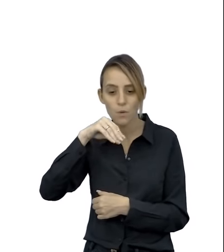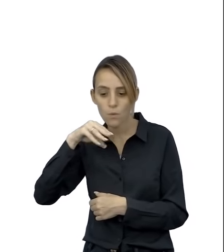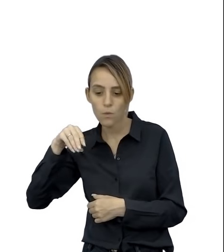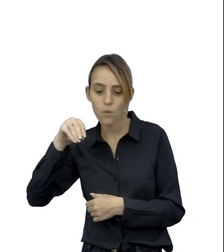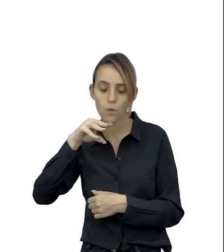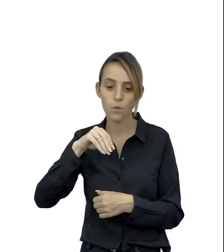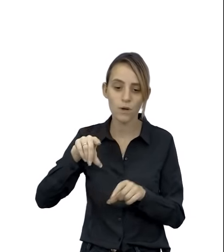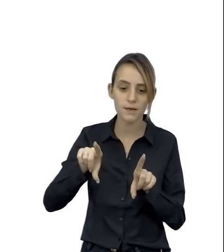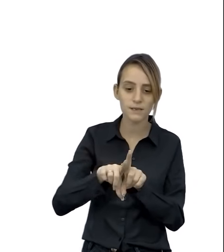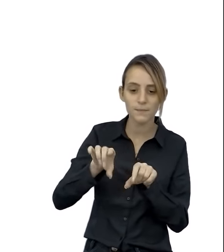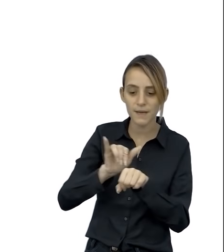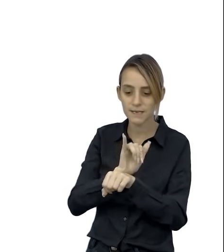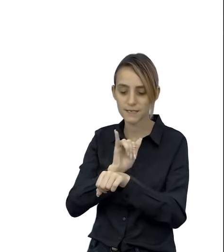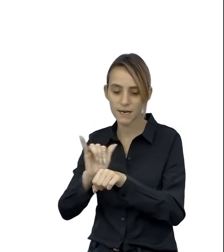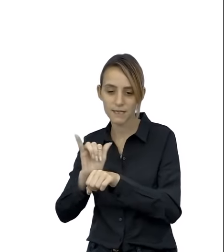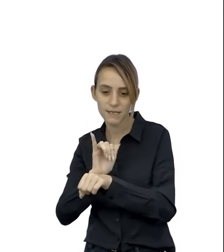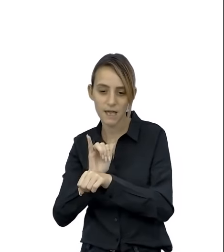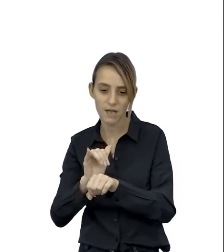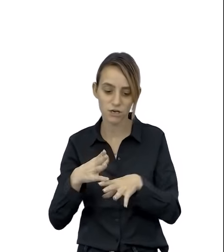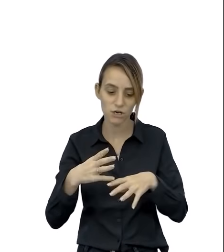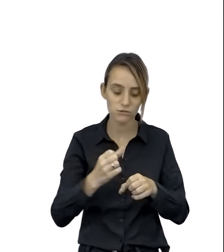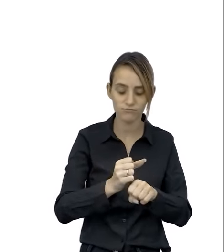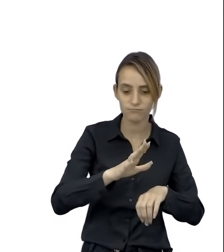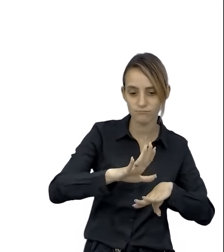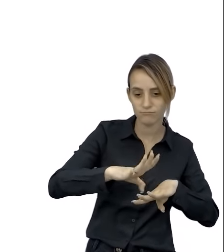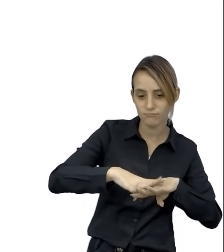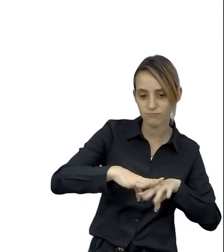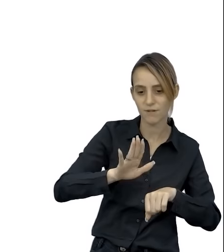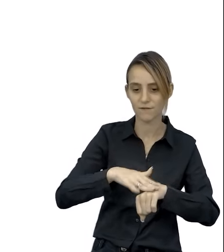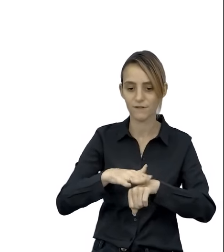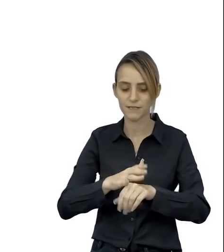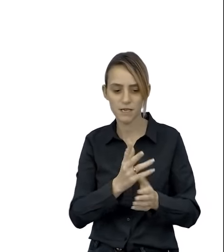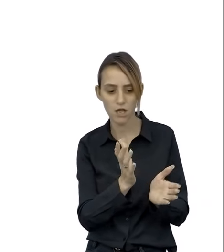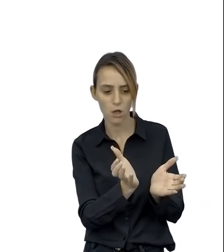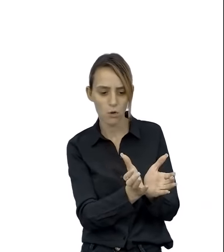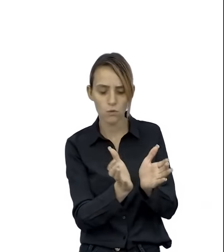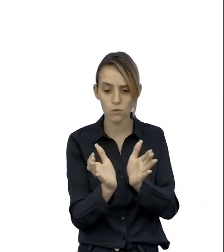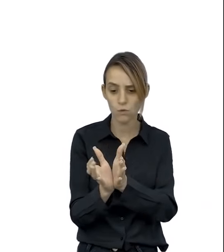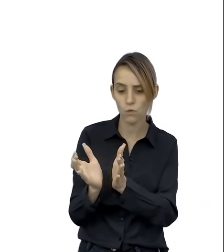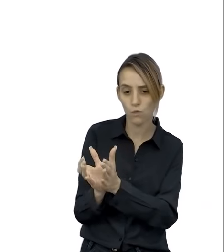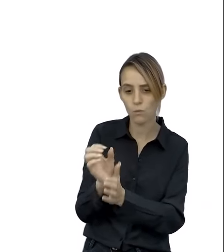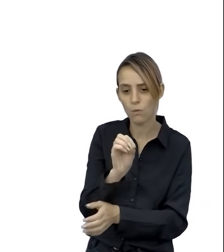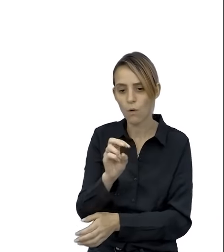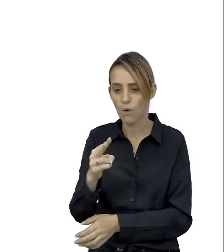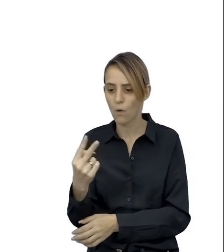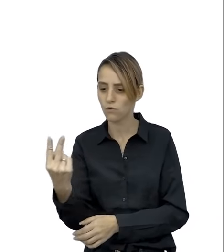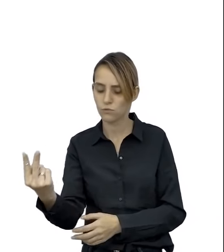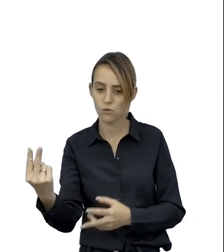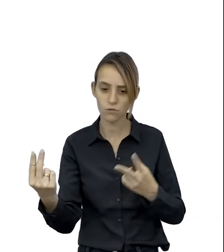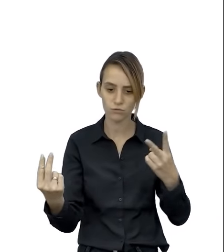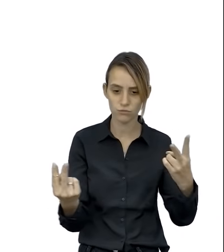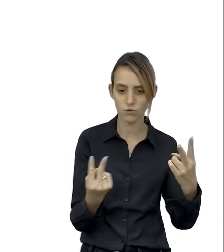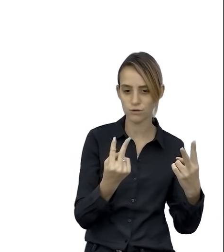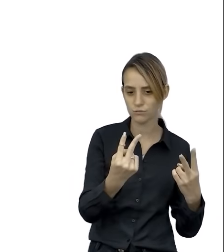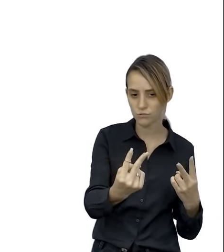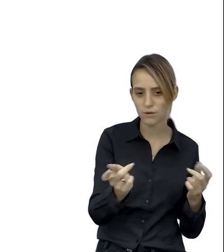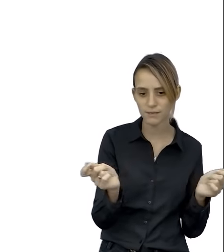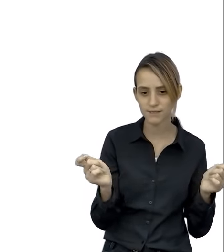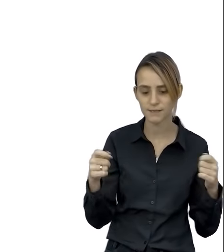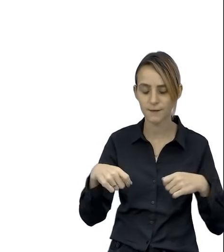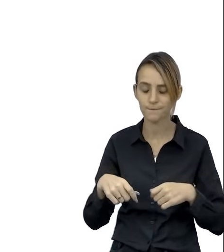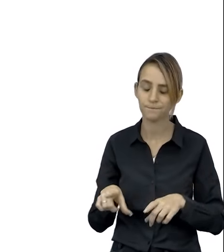estratégias pessoais, situações em grupo, em dupla, coletiva com o professor, ok? E